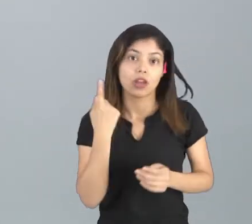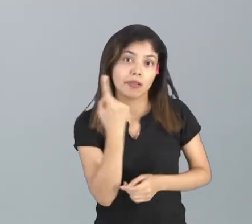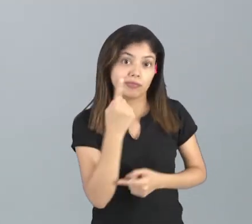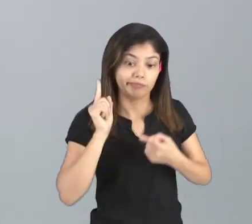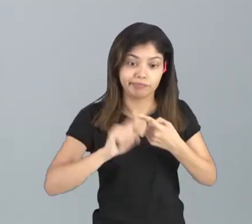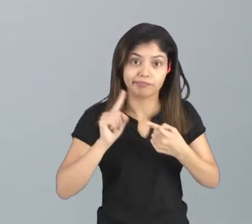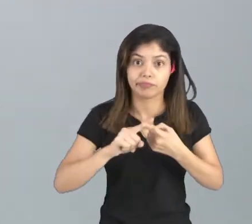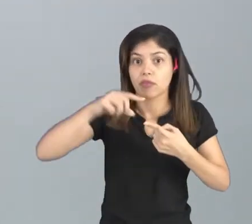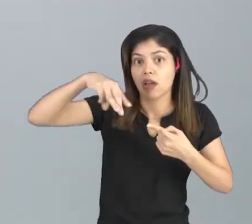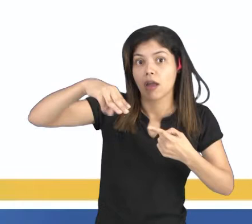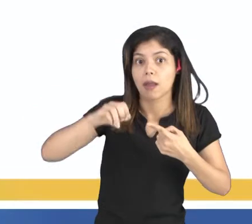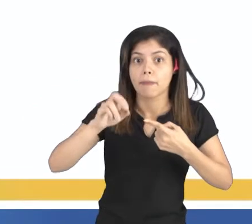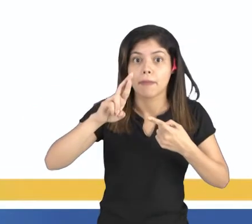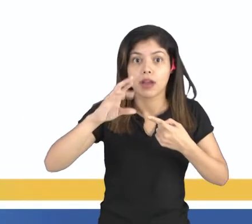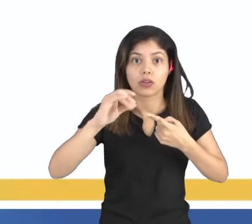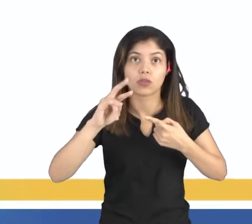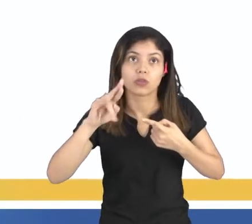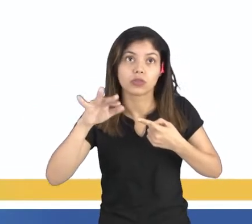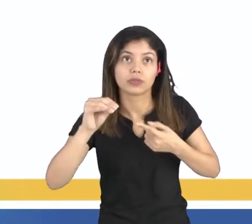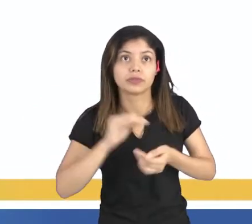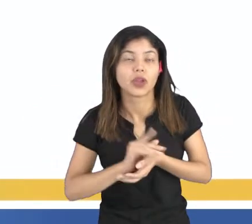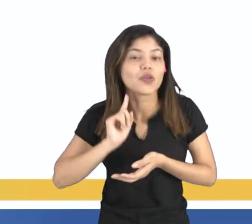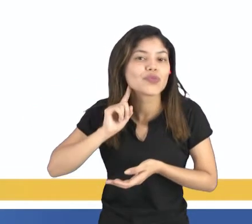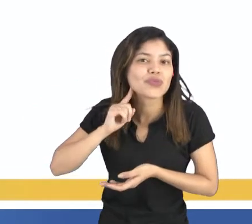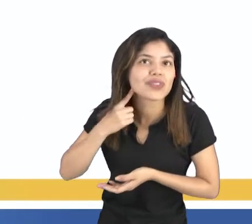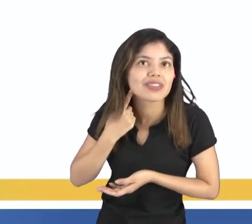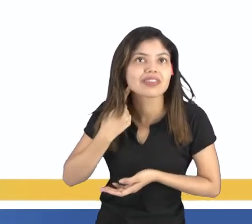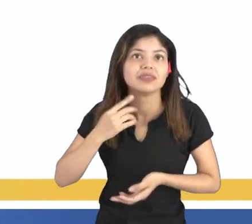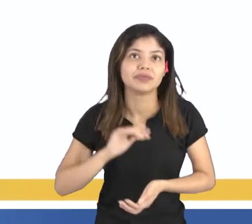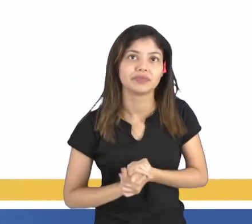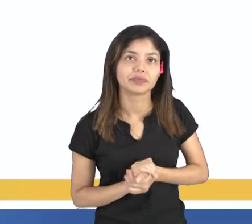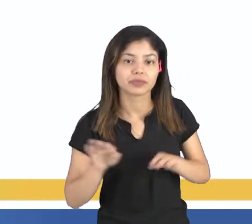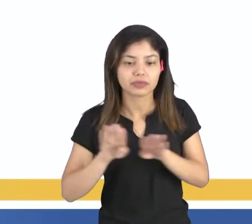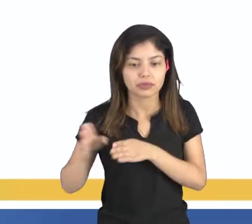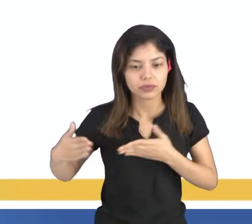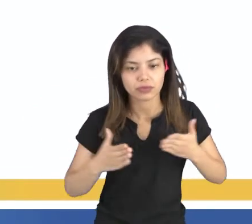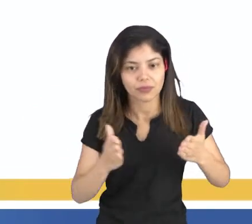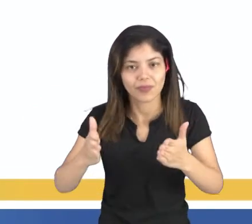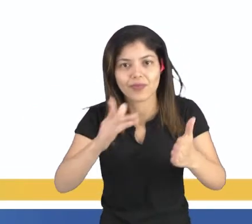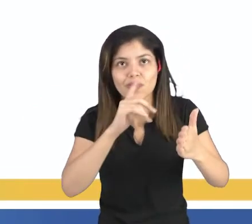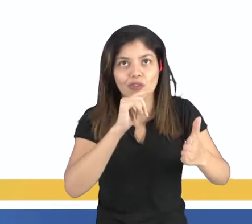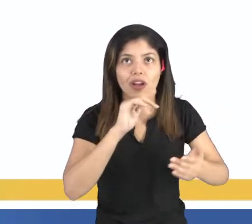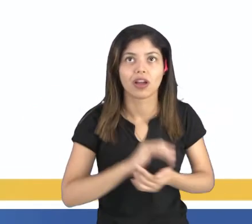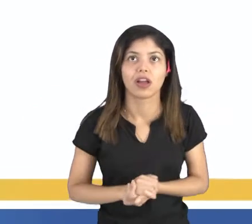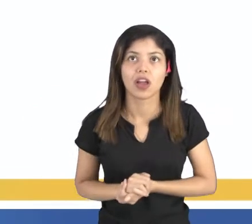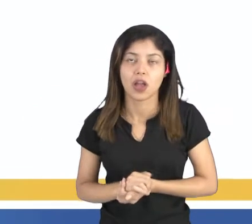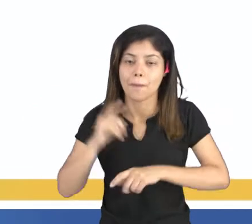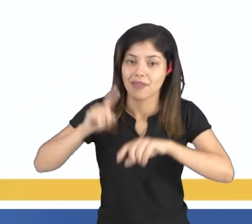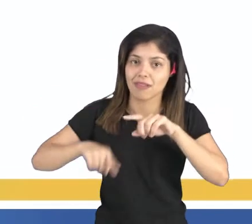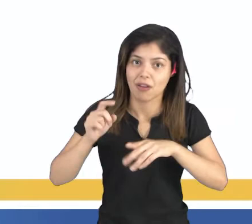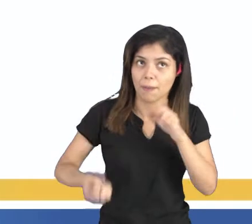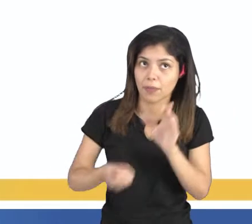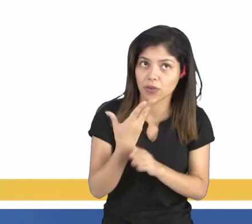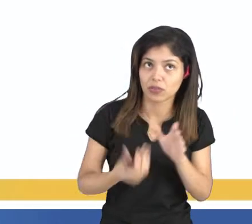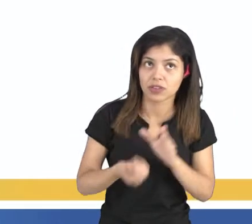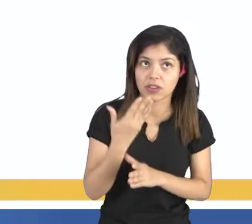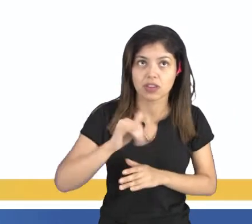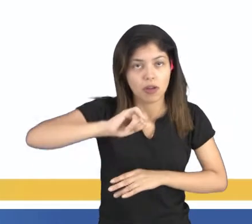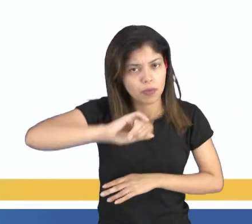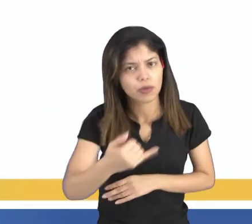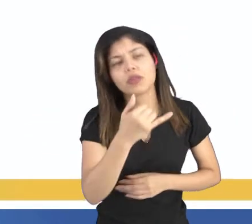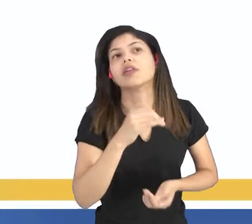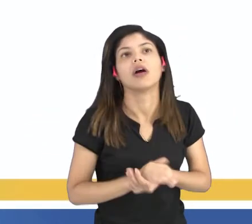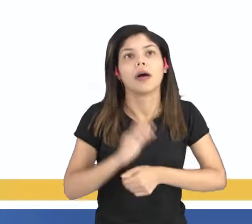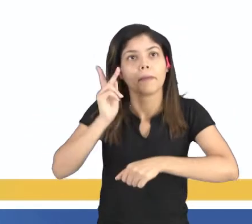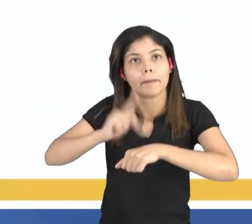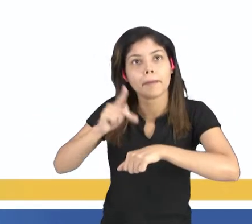mercúrio. A sedimentação e poluição de rios pelo descarte indevido do material produzido, não